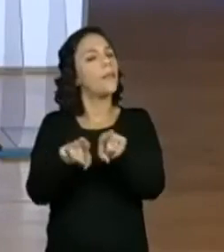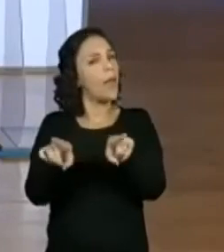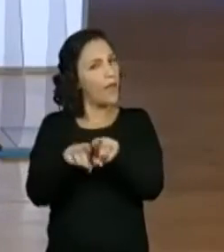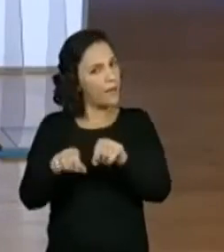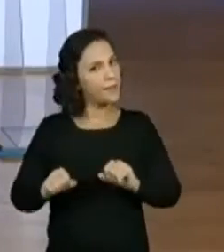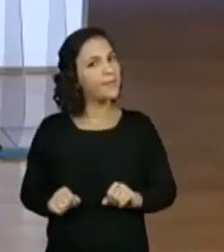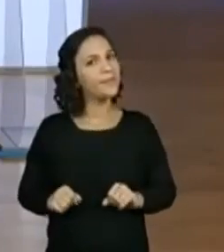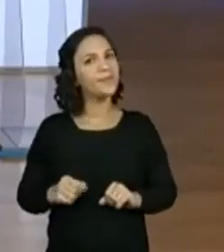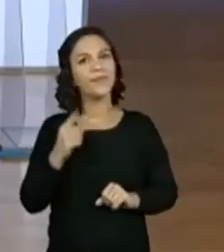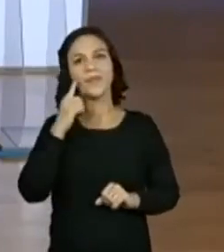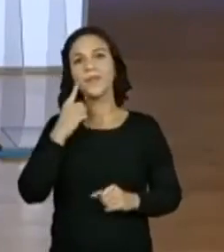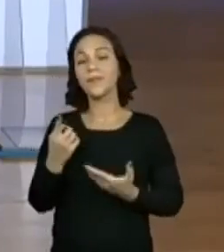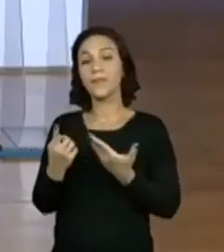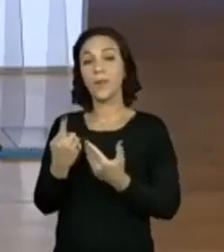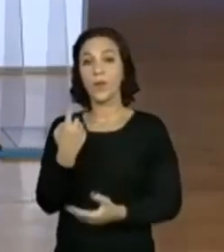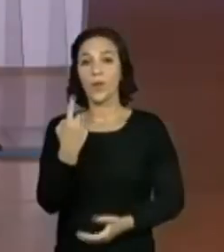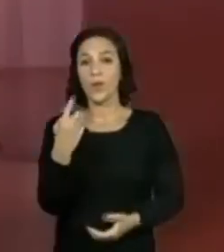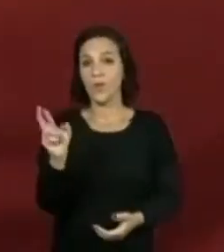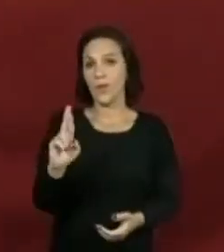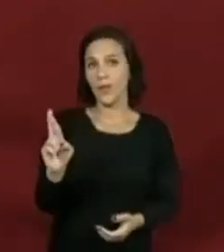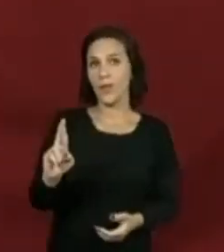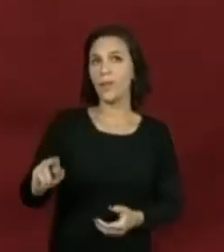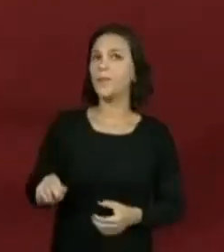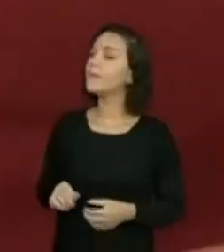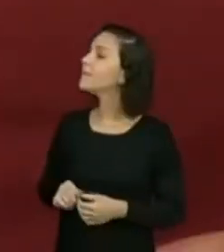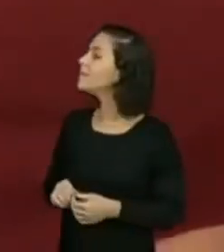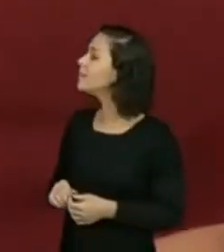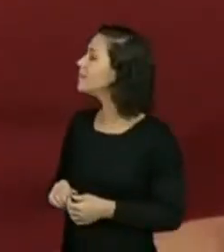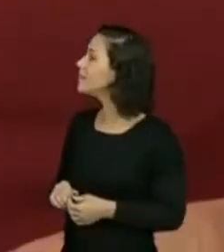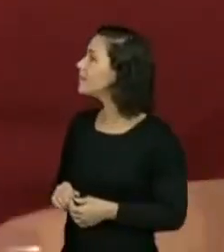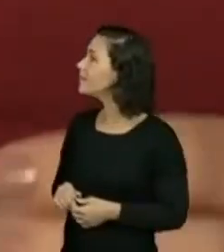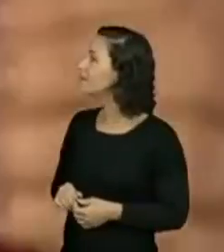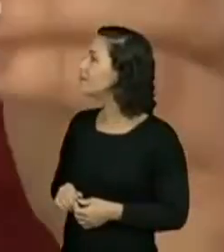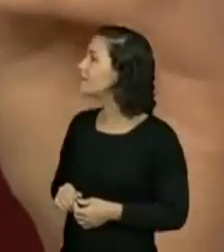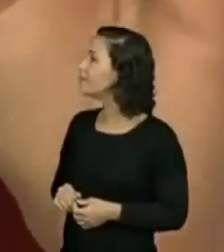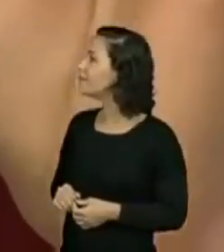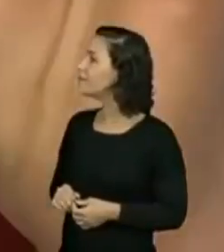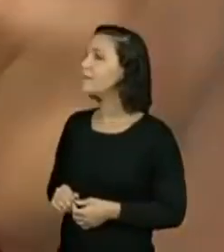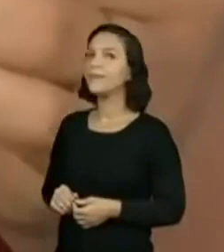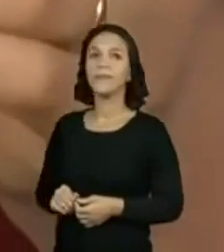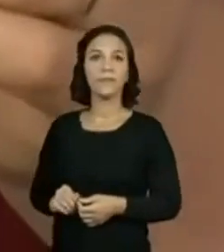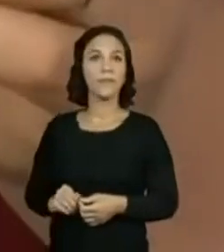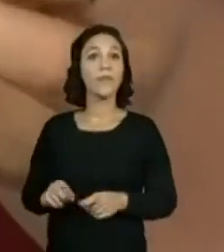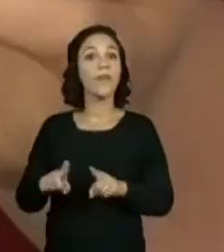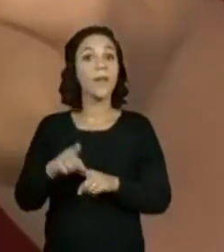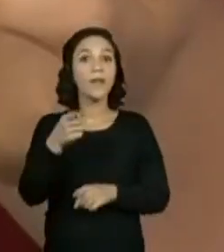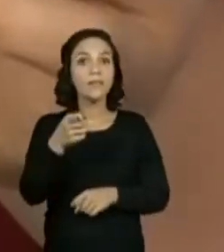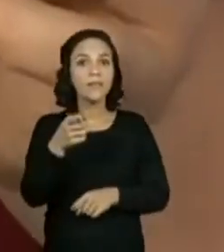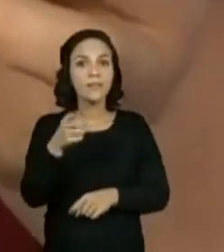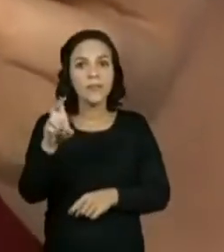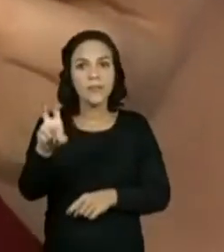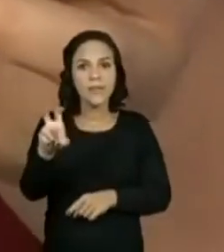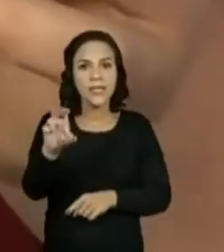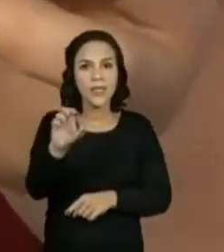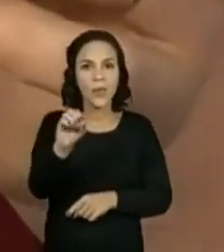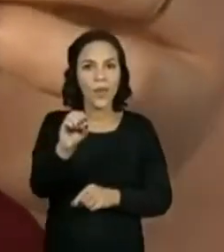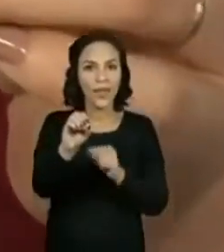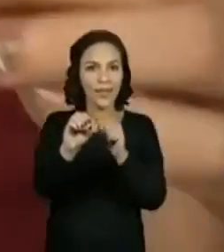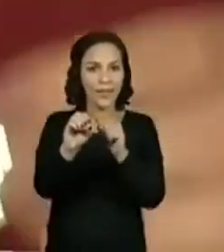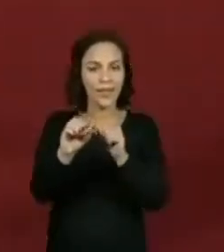lá, temos aqui uma moeda de R$1. Tem o número 1. Temos aqui o número